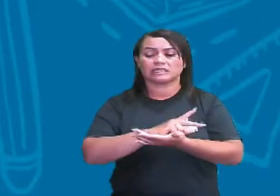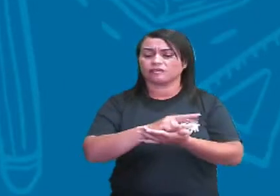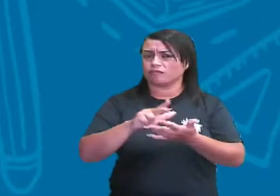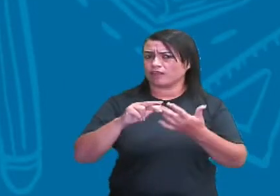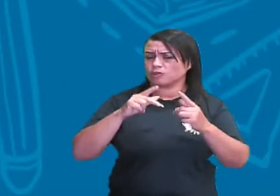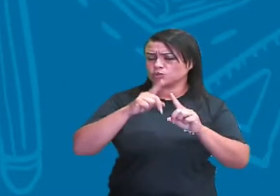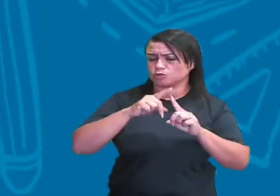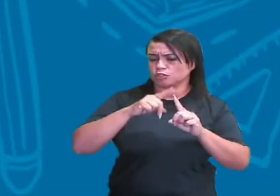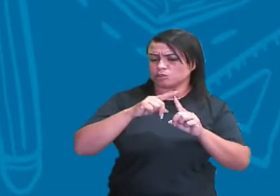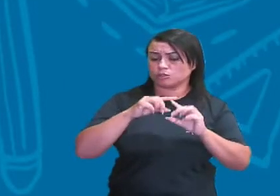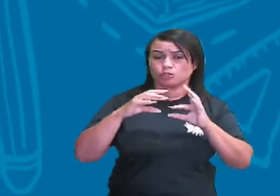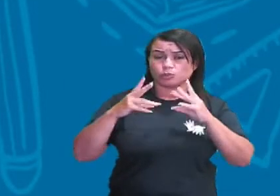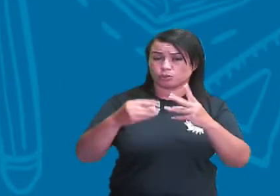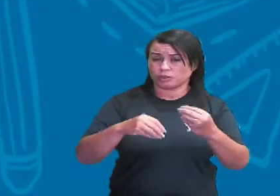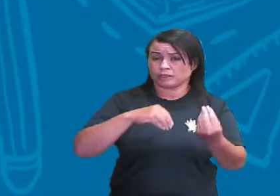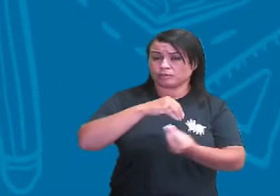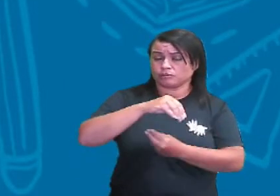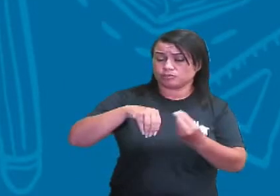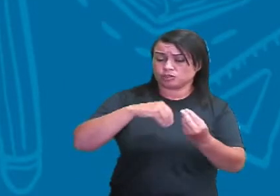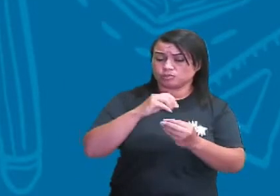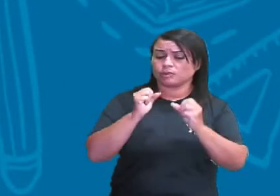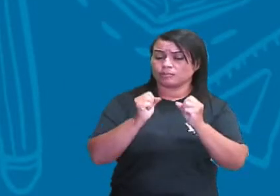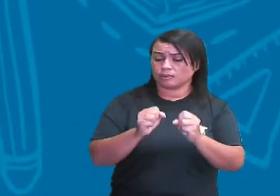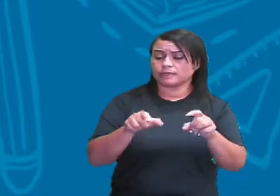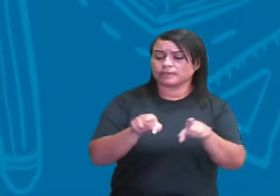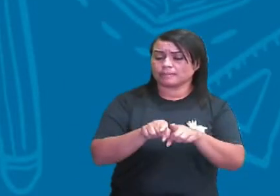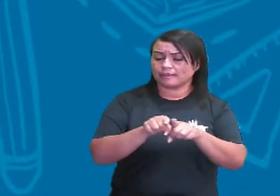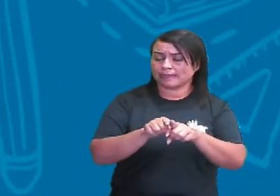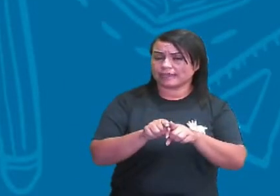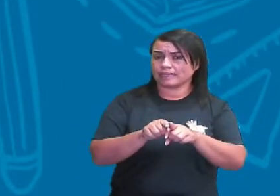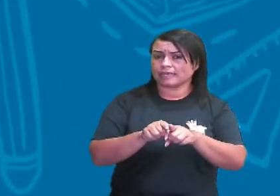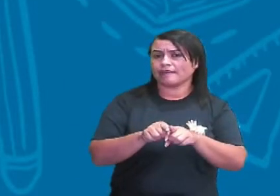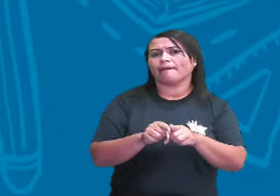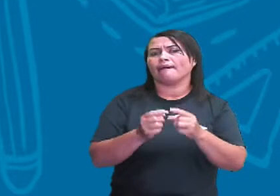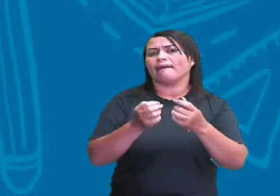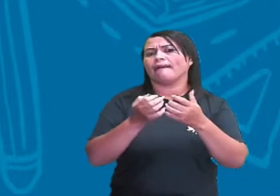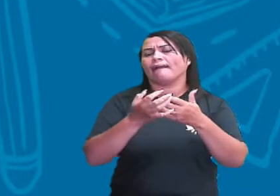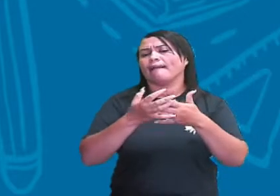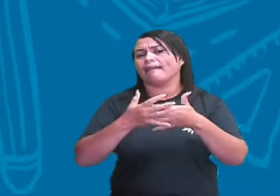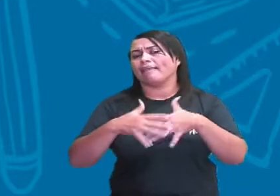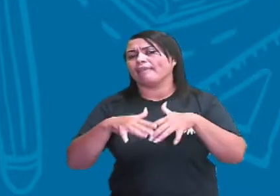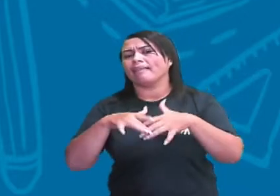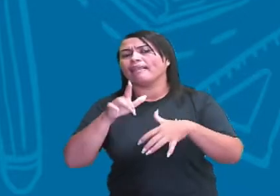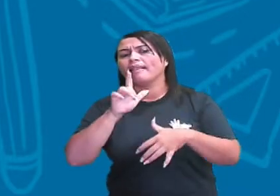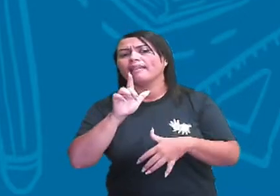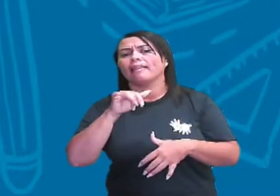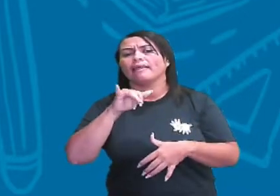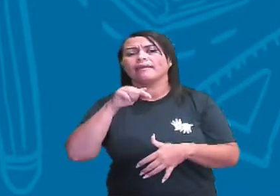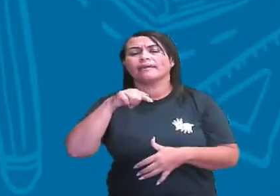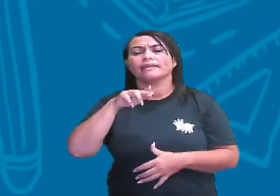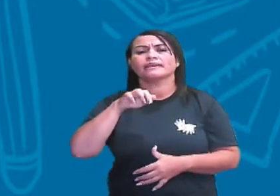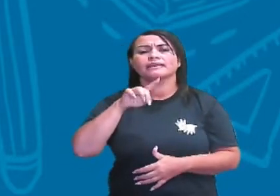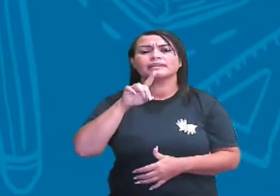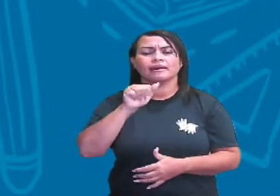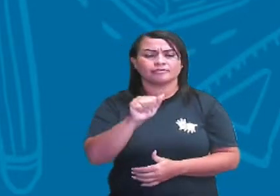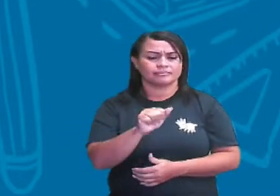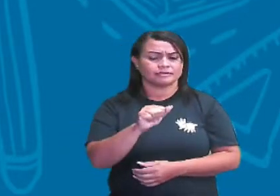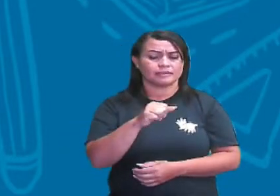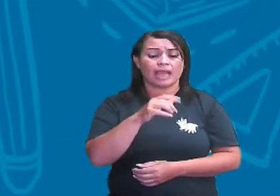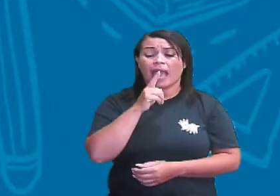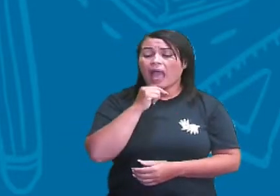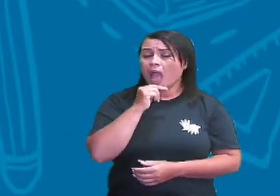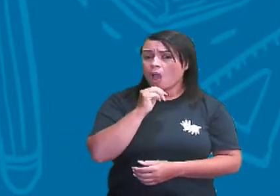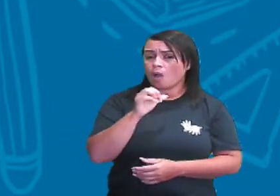né? Nem toda mistura pode ser de fato líquida, né? Nós temos, por exemplo, a água que bebemos, tanto a